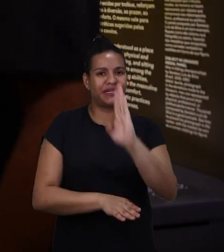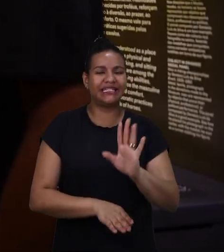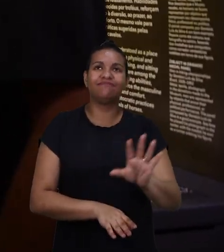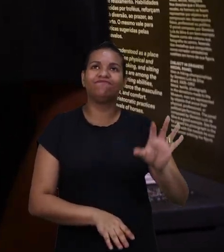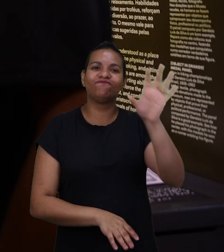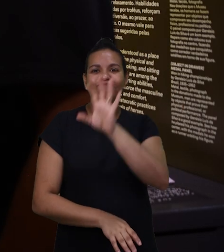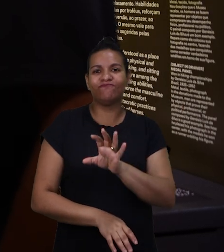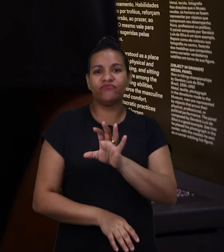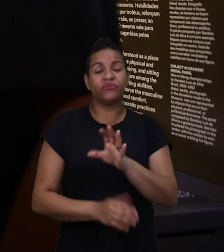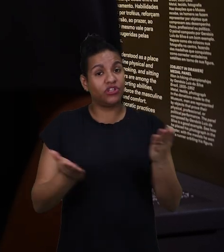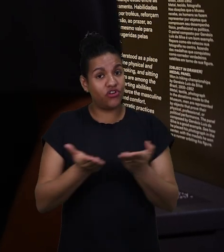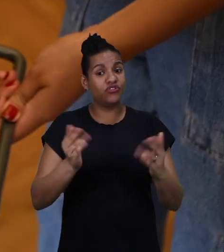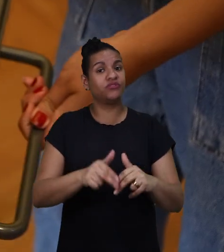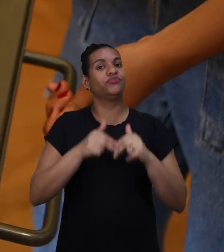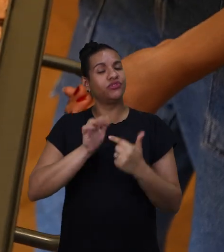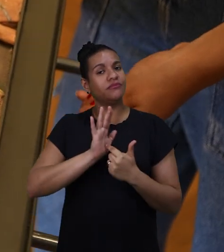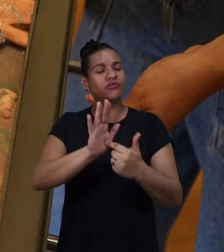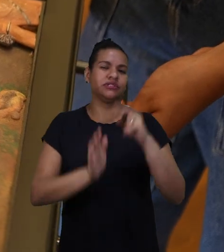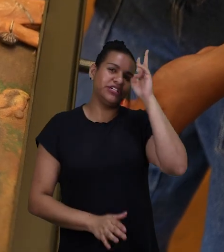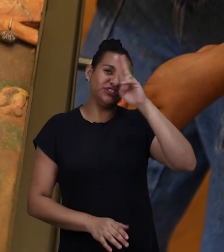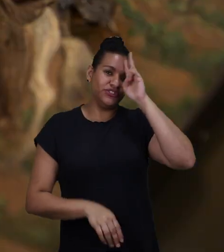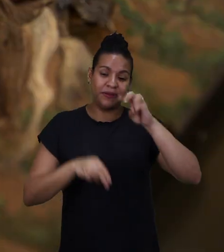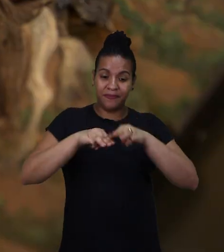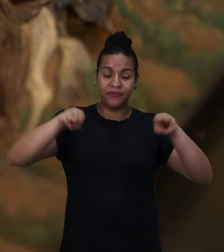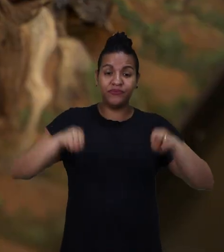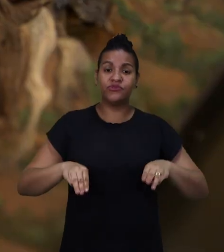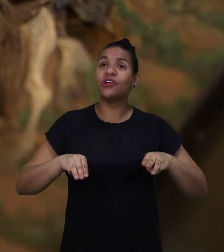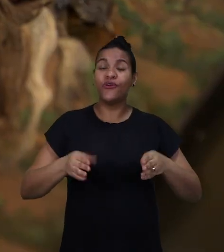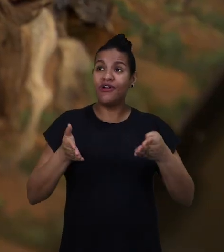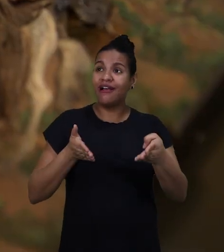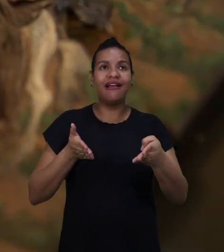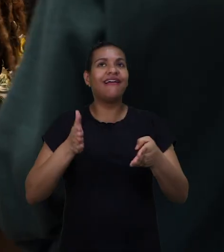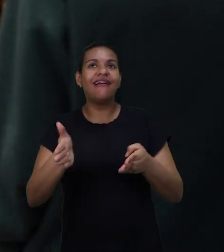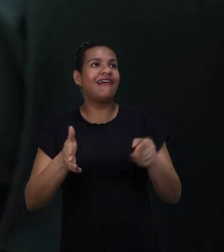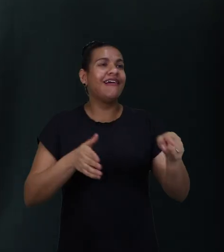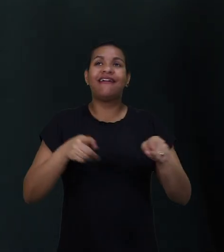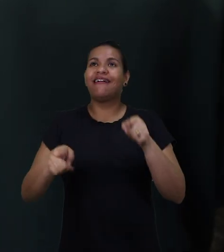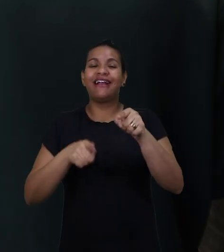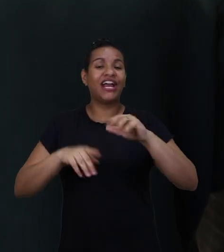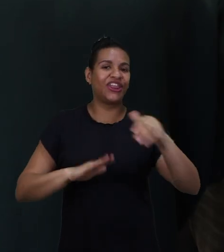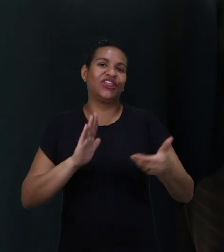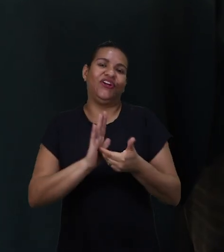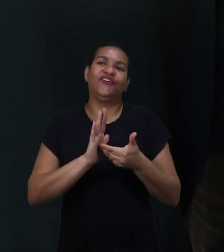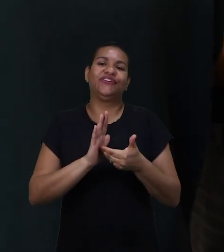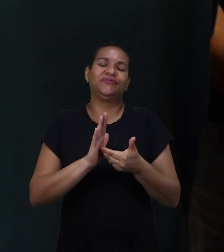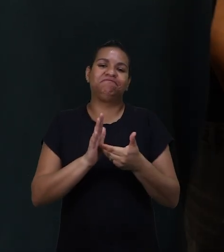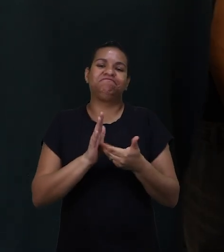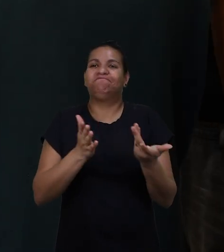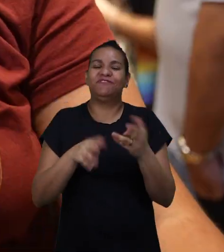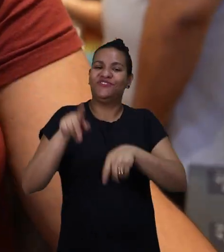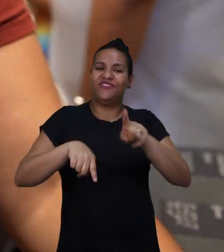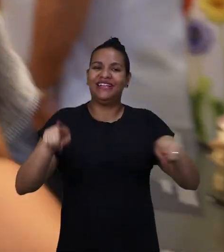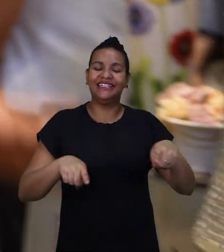brasileira. E hoje, os sujeitos históricos desse museu alcançam todos. Ou seja, isso molda uma